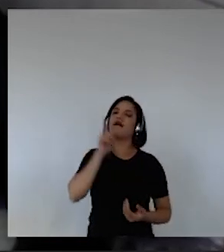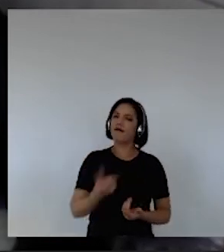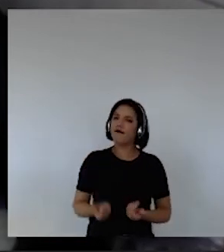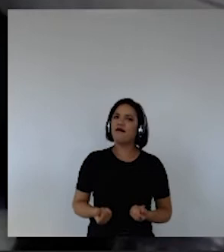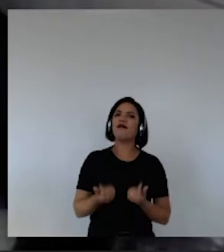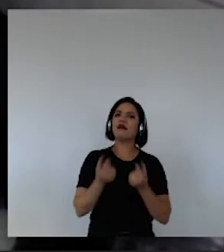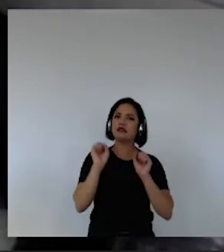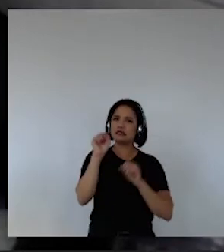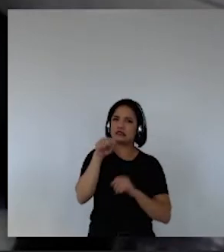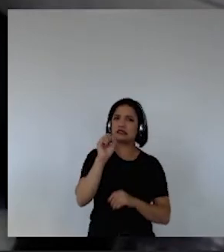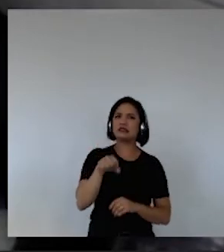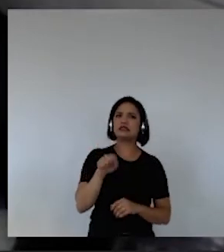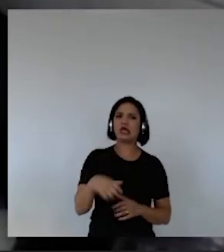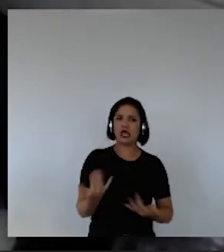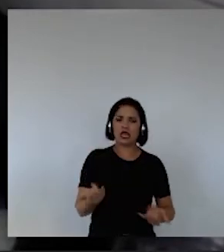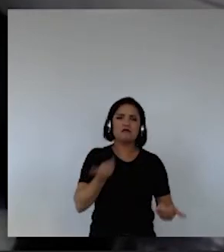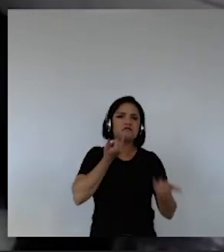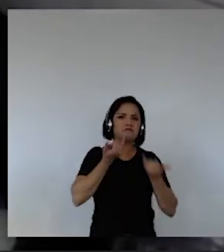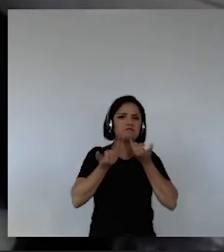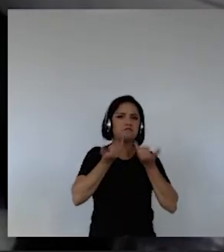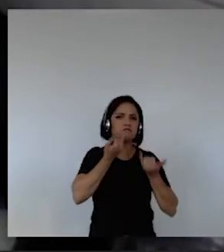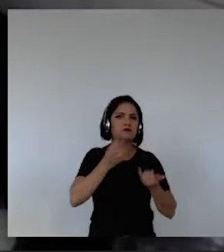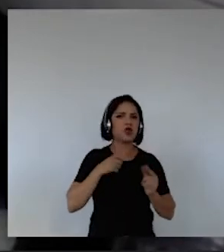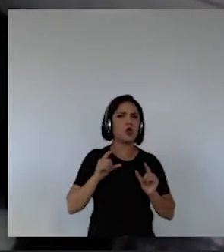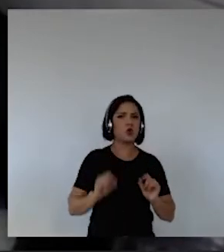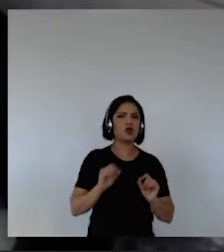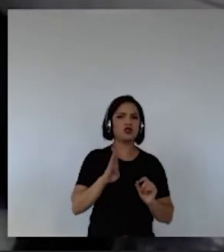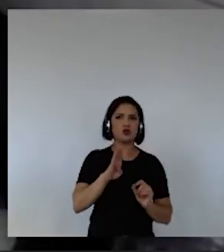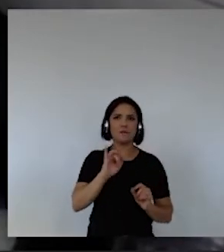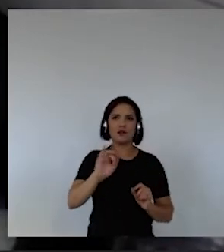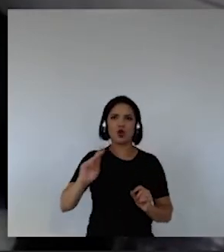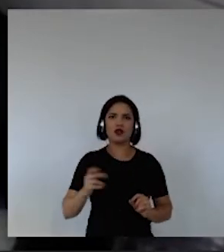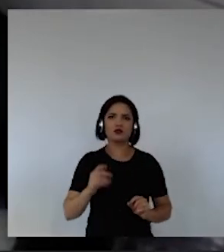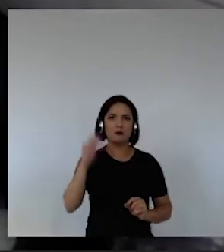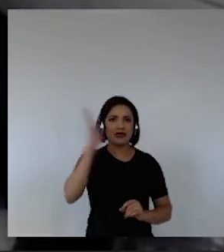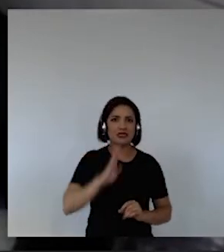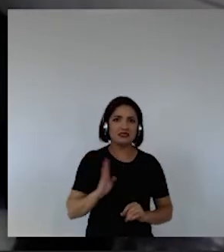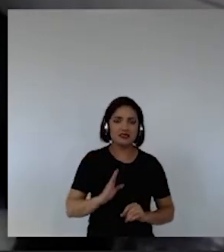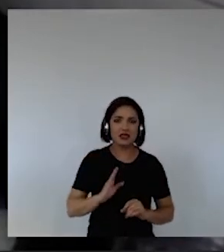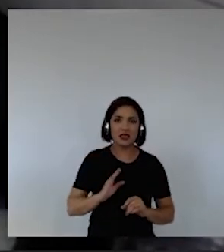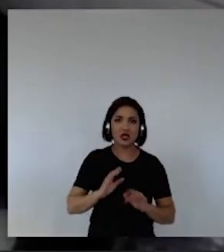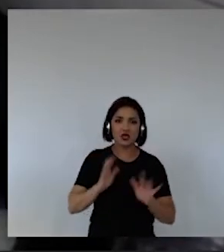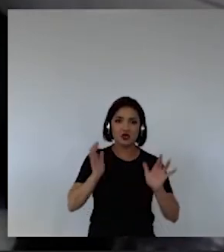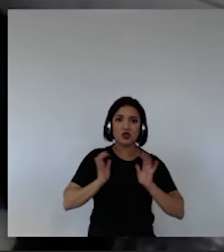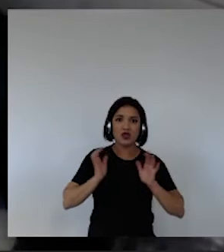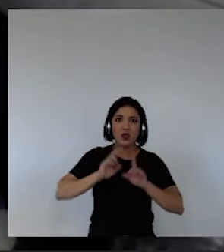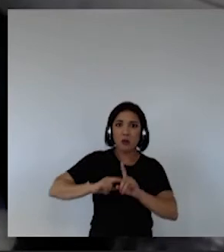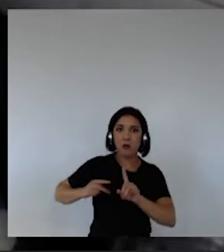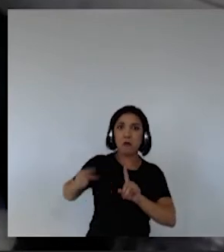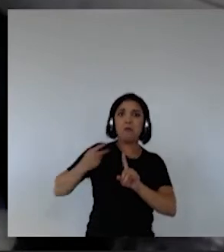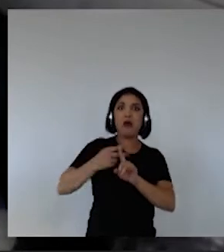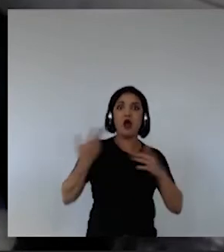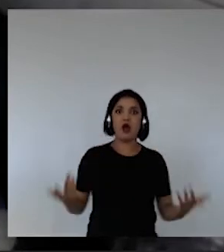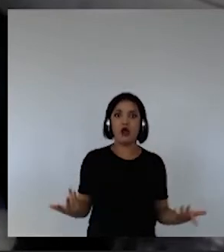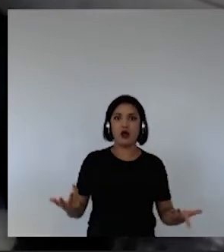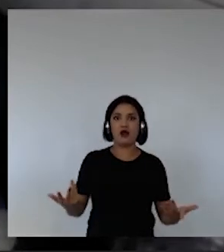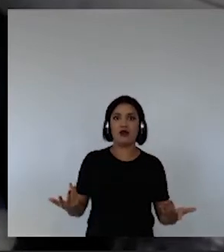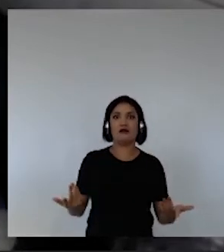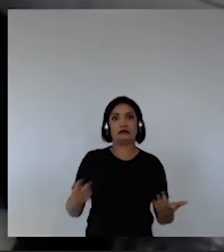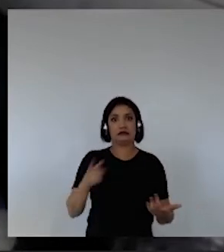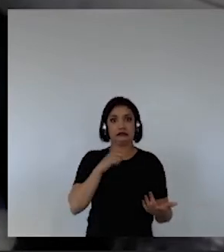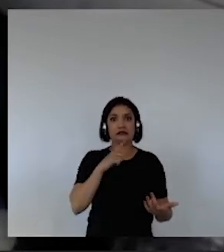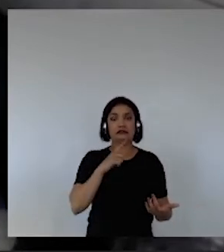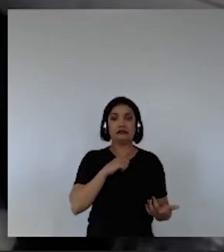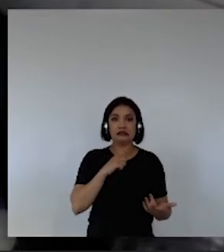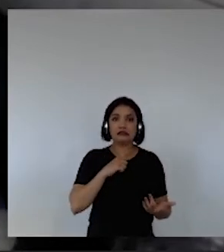Hoje, a notícia que se tem é que os bilionários brasileiros ficaram muito mais ricos. E se fala até em